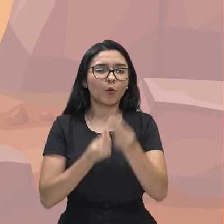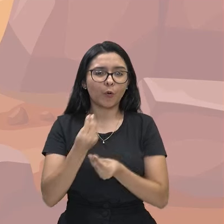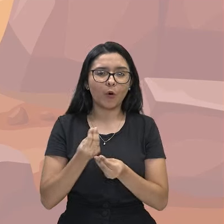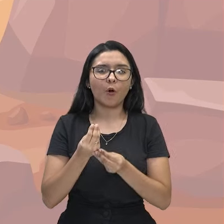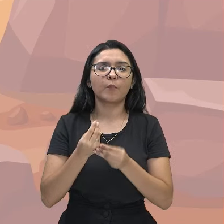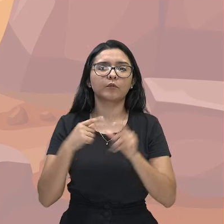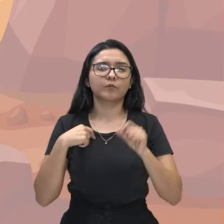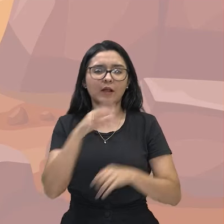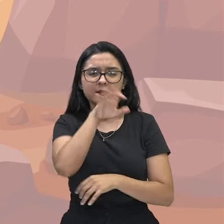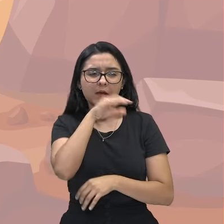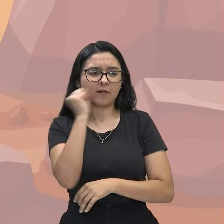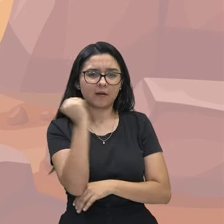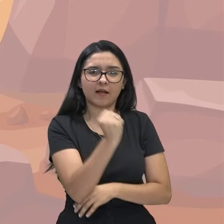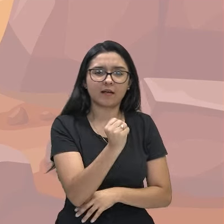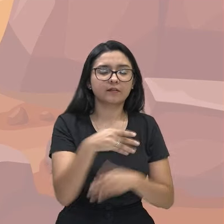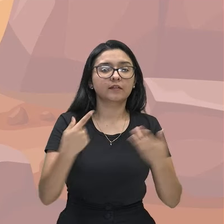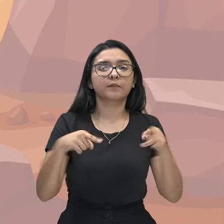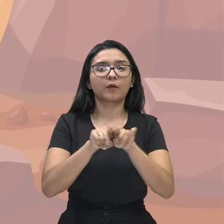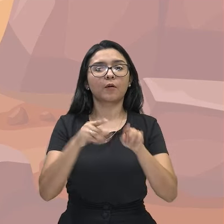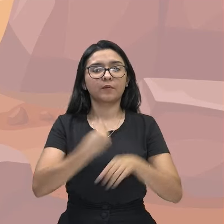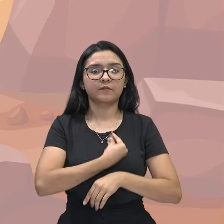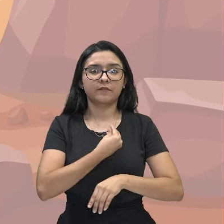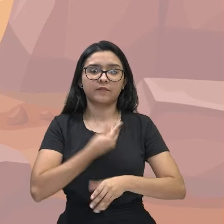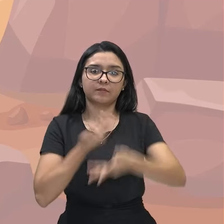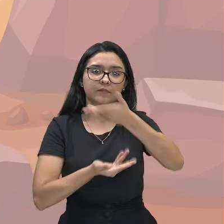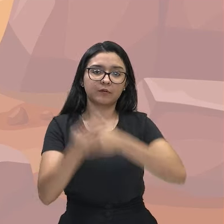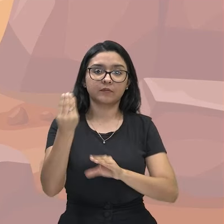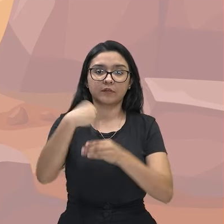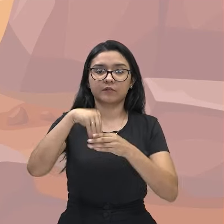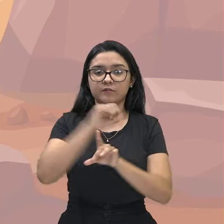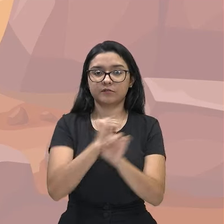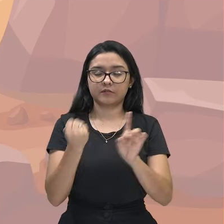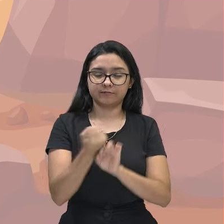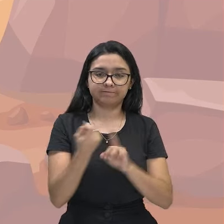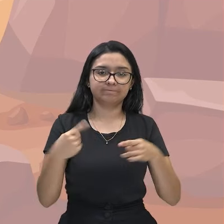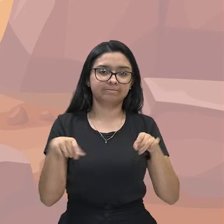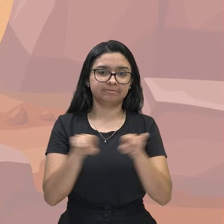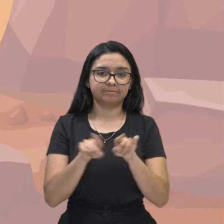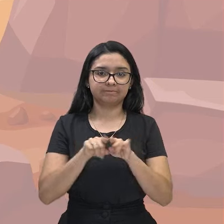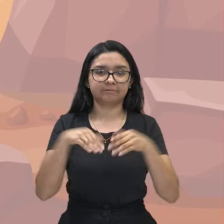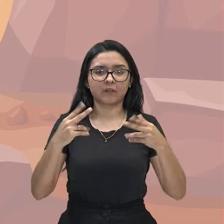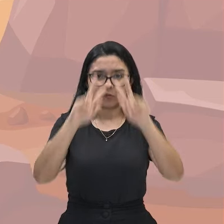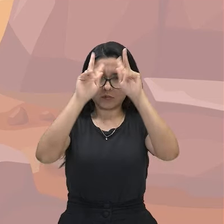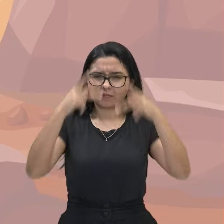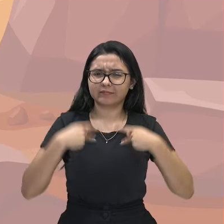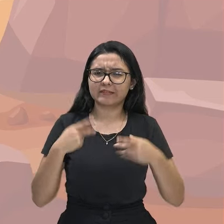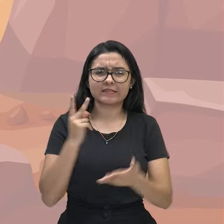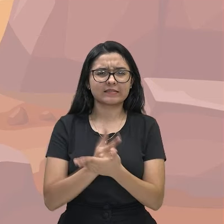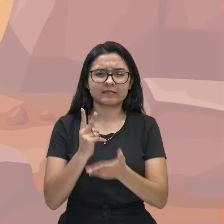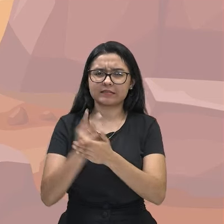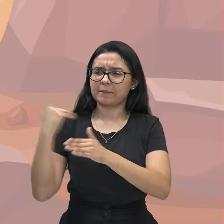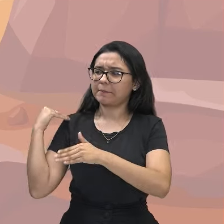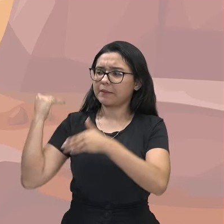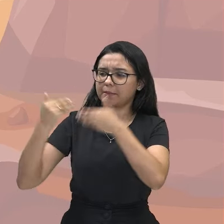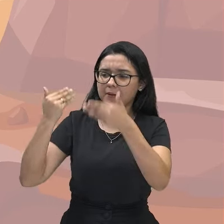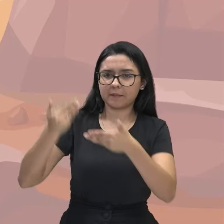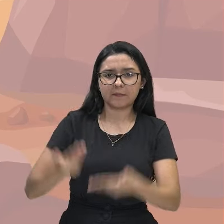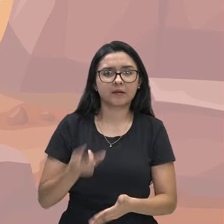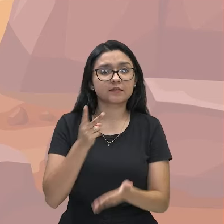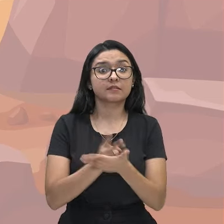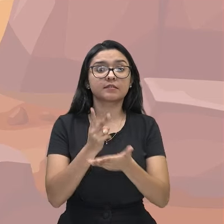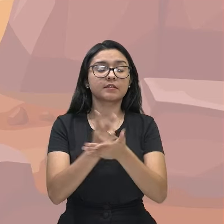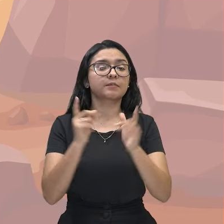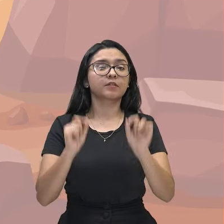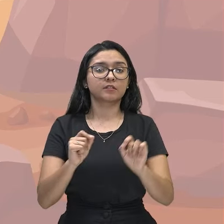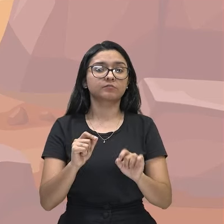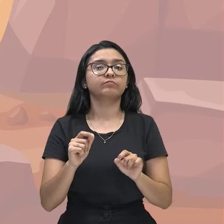caçavam, como eles conviviam em sociedade. Então, o ser humano, ele sempre, desde sempre, ele sempre procurou